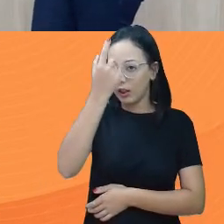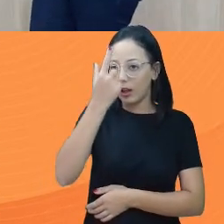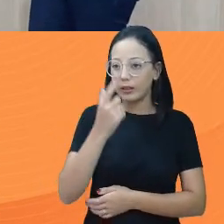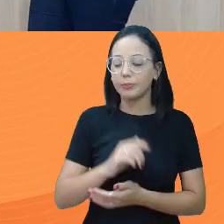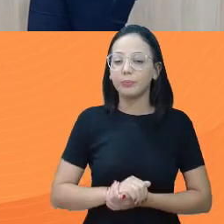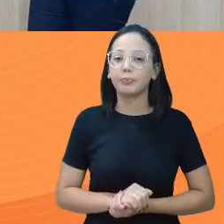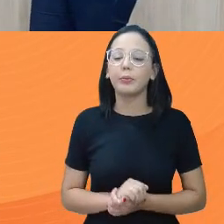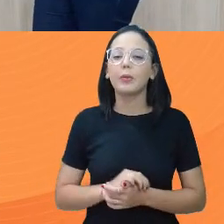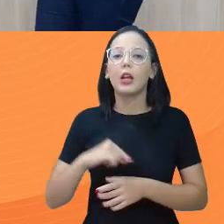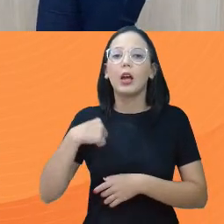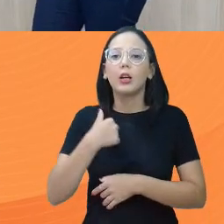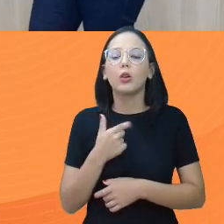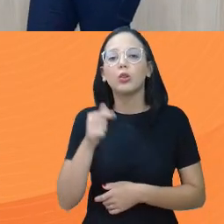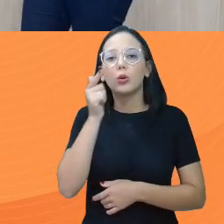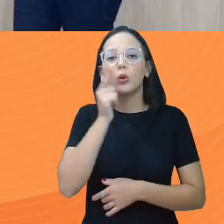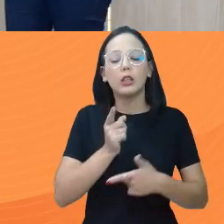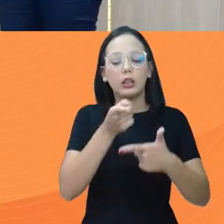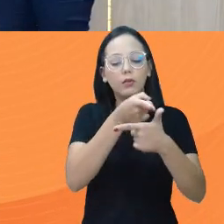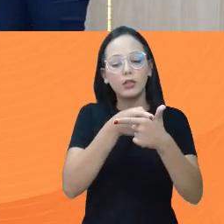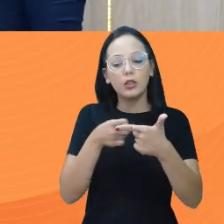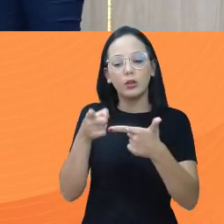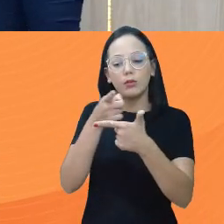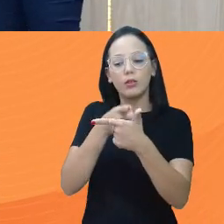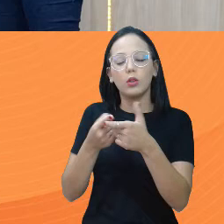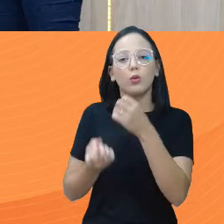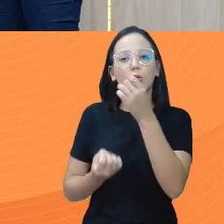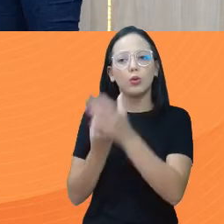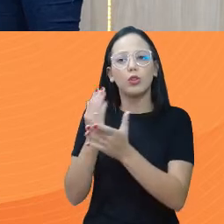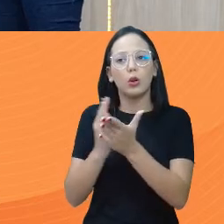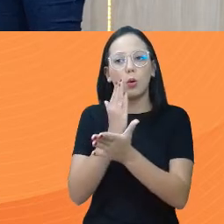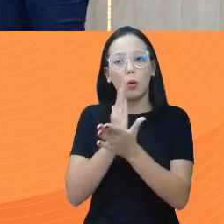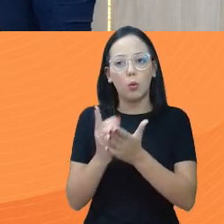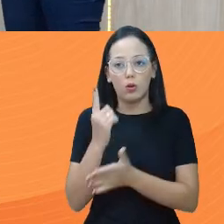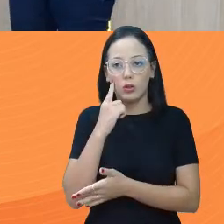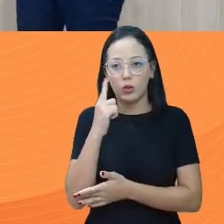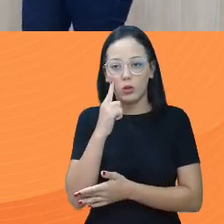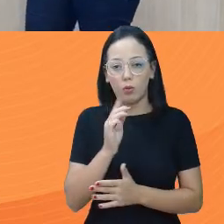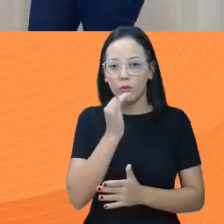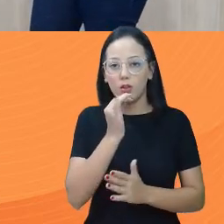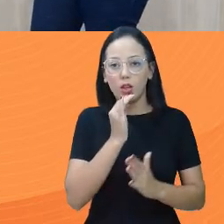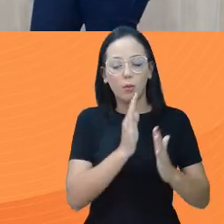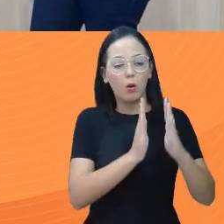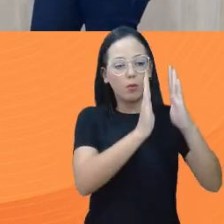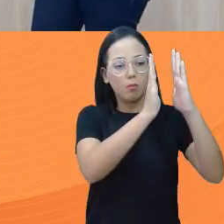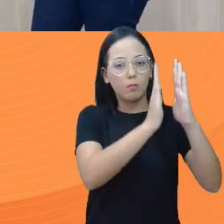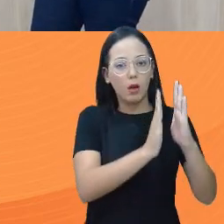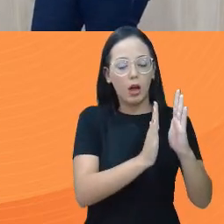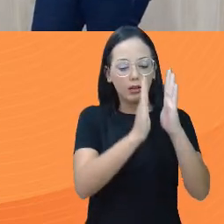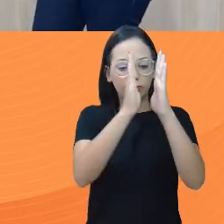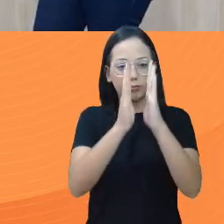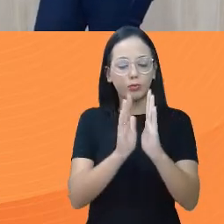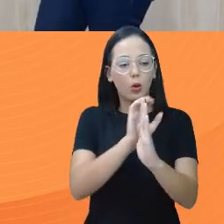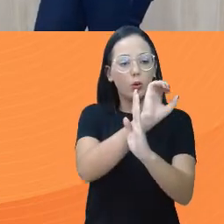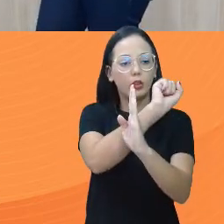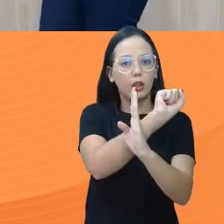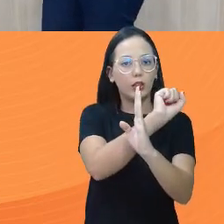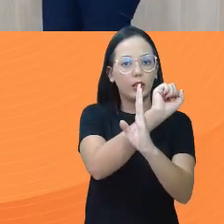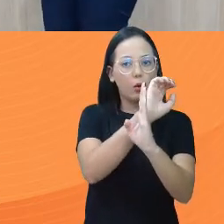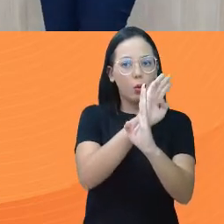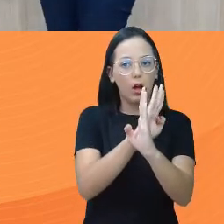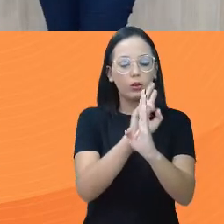E aí, quando a gente vai fazendo a divisão, vão surgindo os fatores ali, ó, do lado direito, tanto do 84 quanto